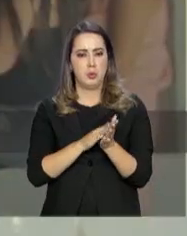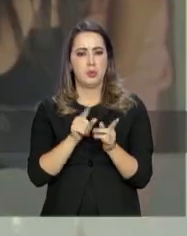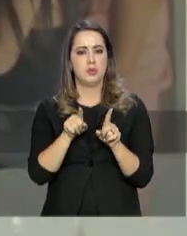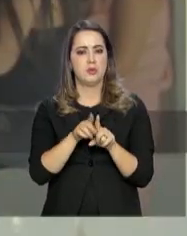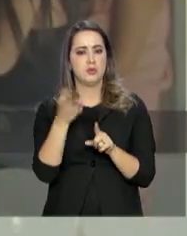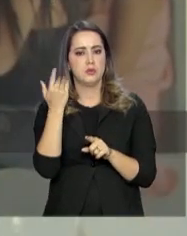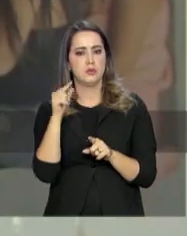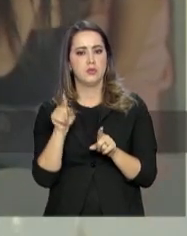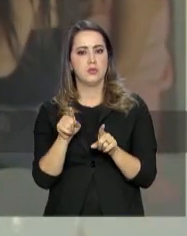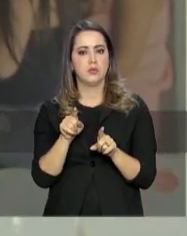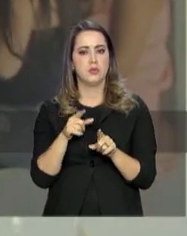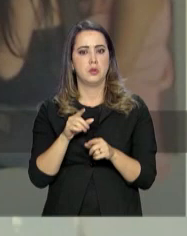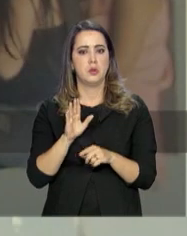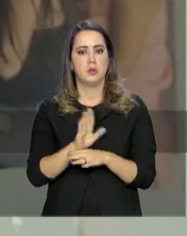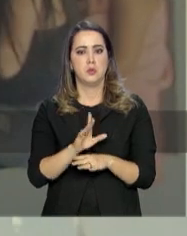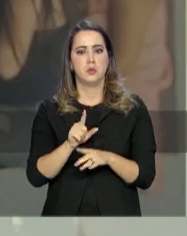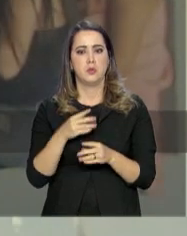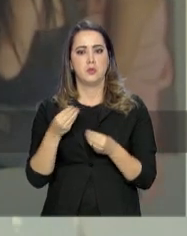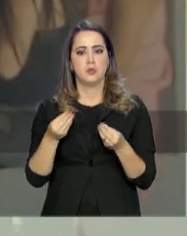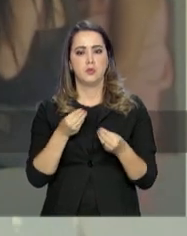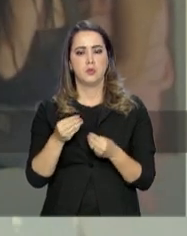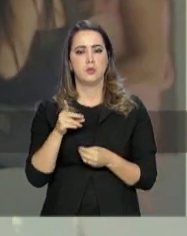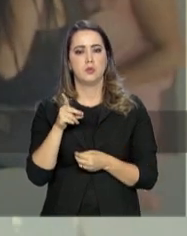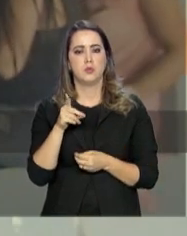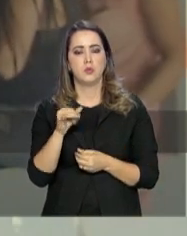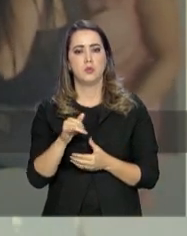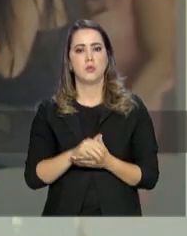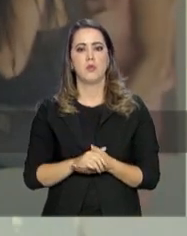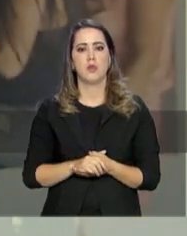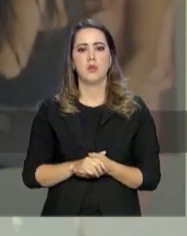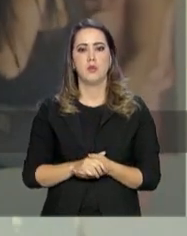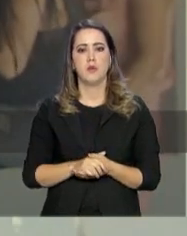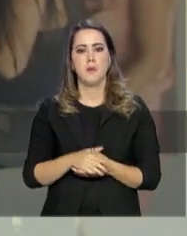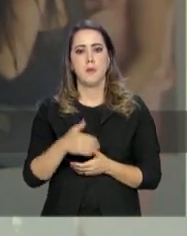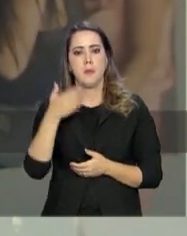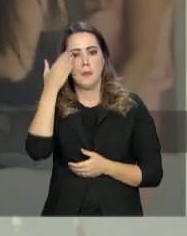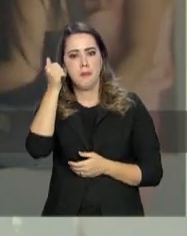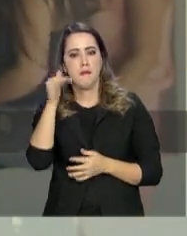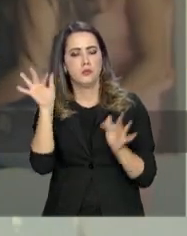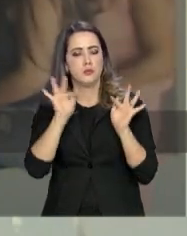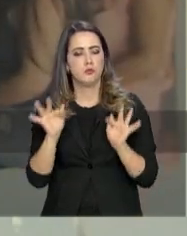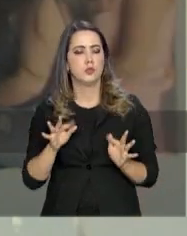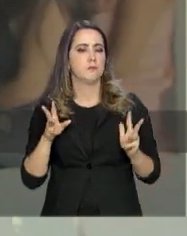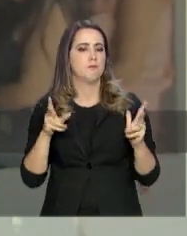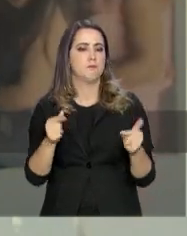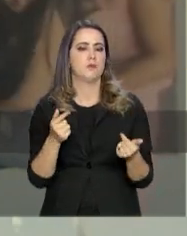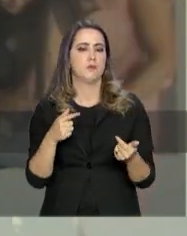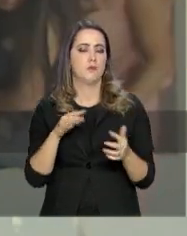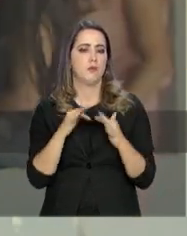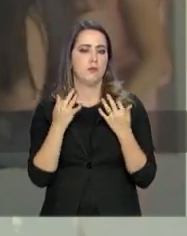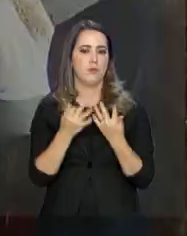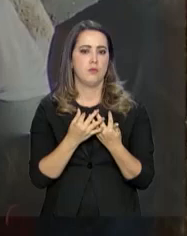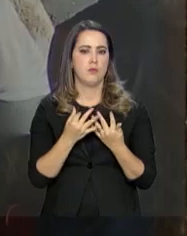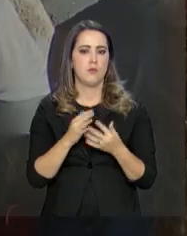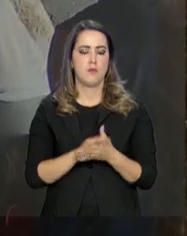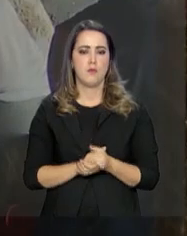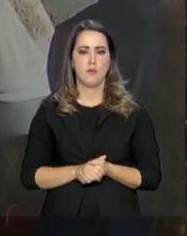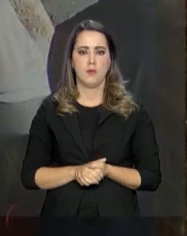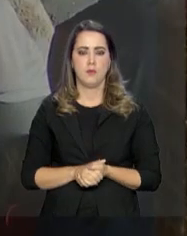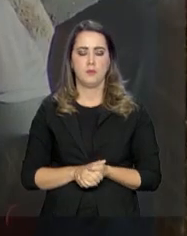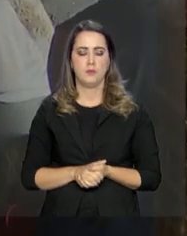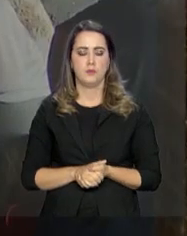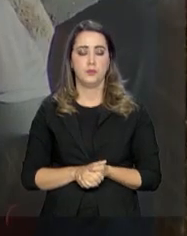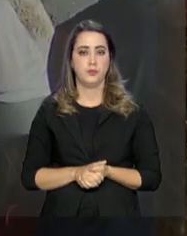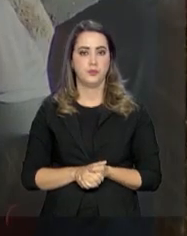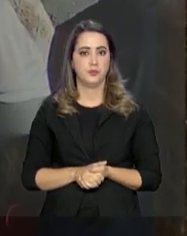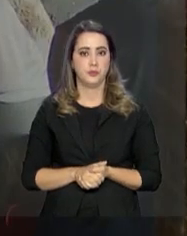mais se le pode pedir a este país que já não te haya dado? O sea, solamente o único que falta para a felicidade total é minha família e o trabalho. No